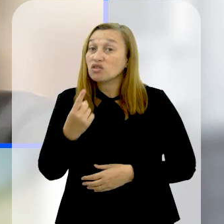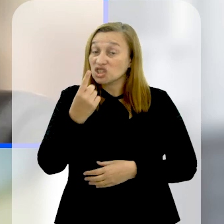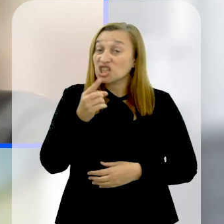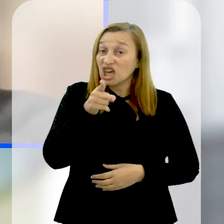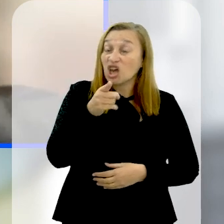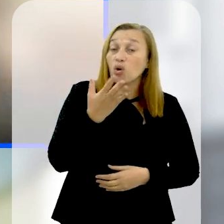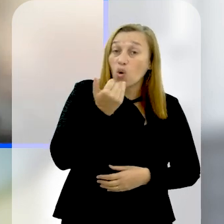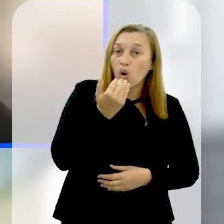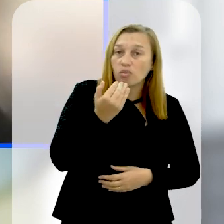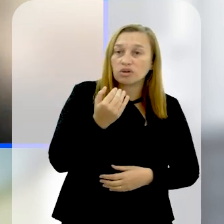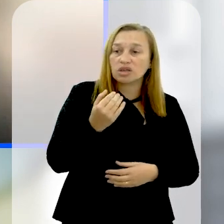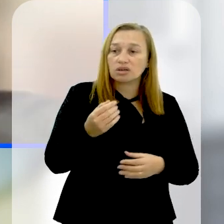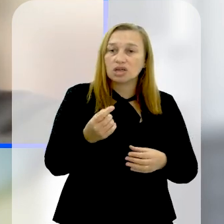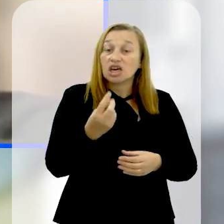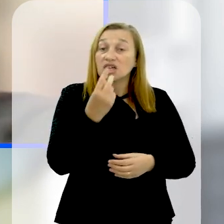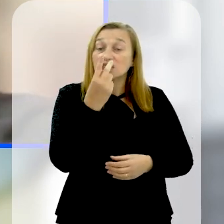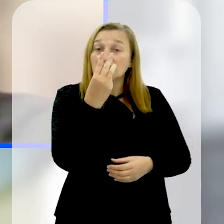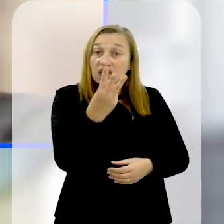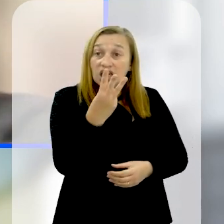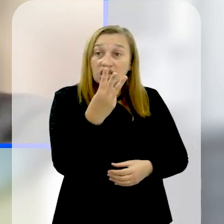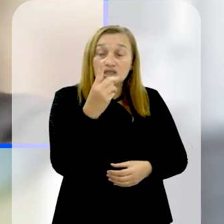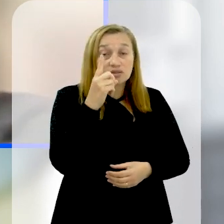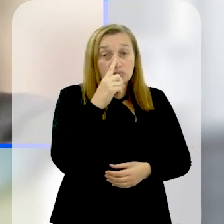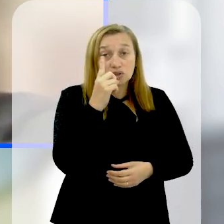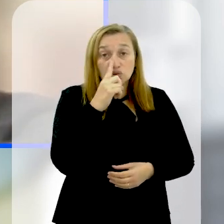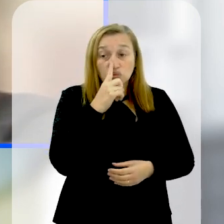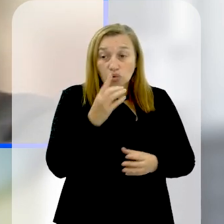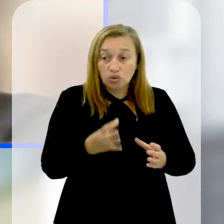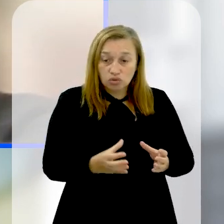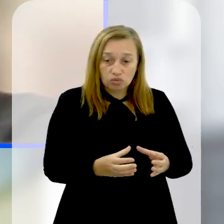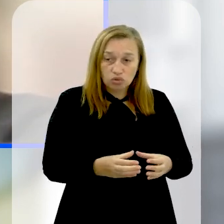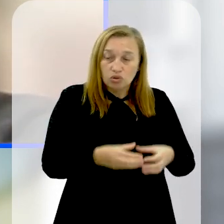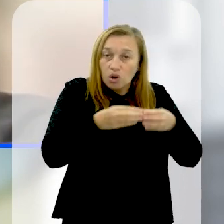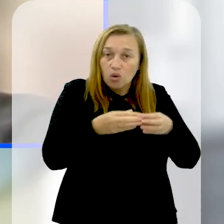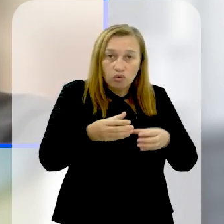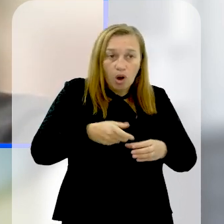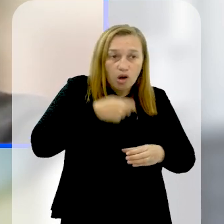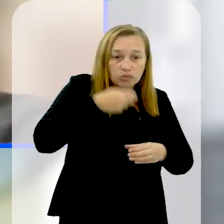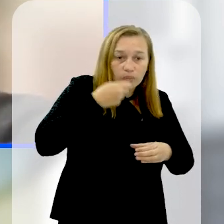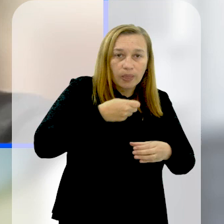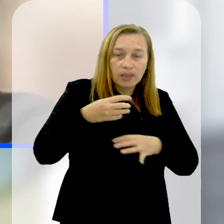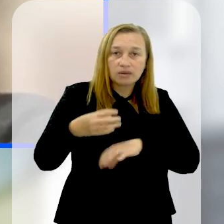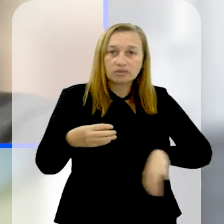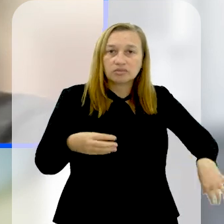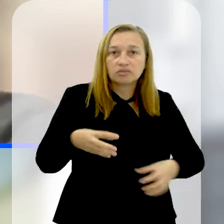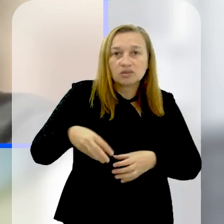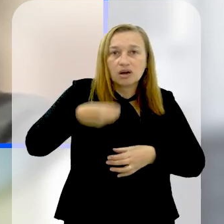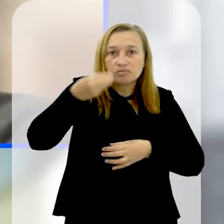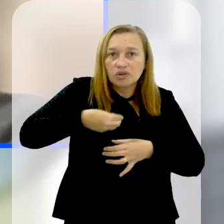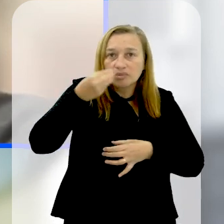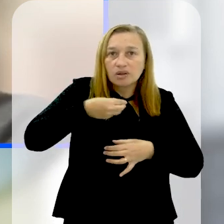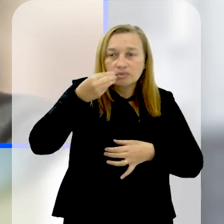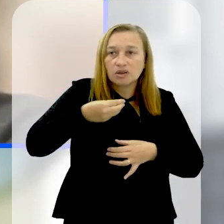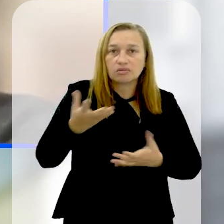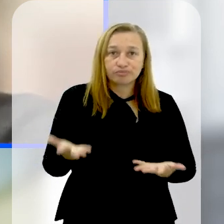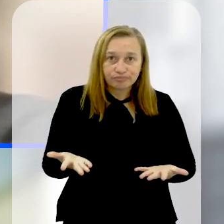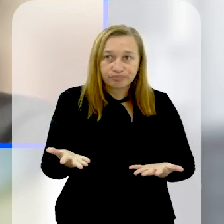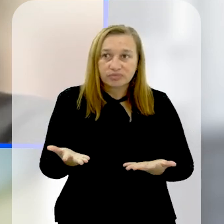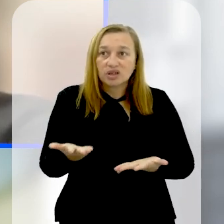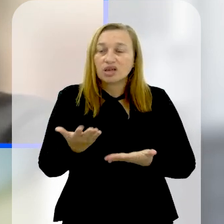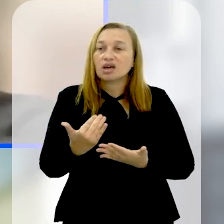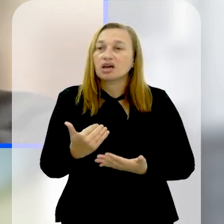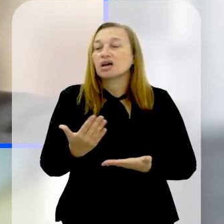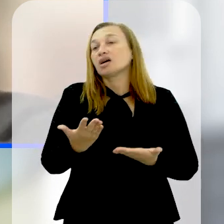de biscoito, porque simplesmente você se desconectou, se alienou, entrou naquele mundo daquele programa que deve ser muito legal e